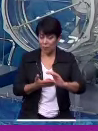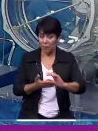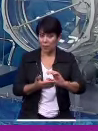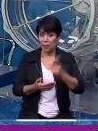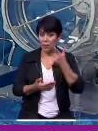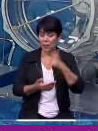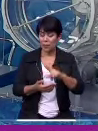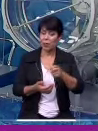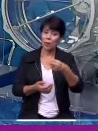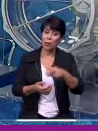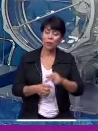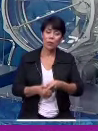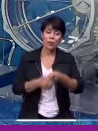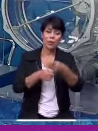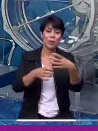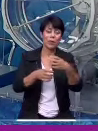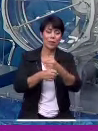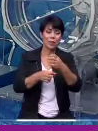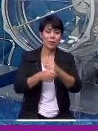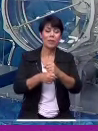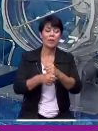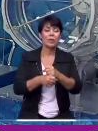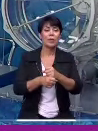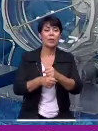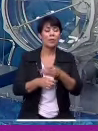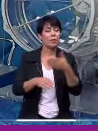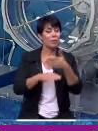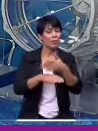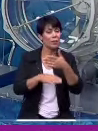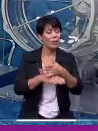apostas vencedoras ou se o prêmio está acumulado